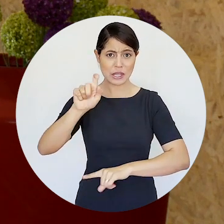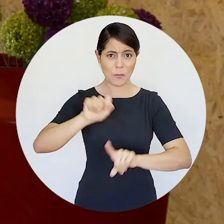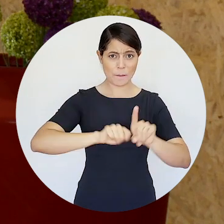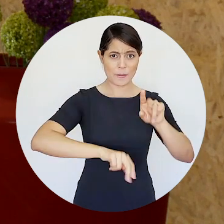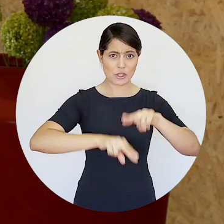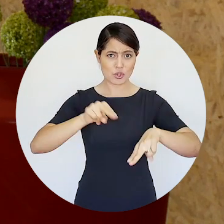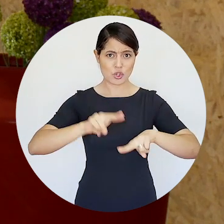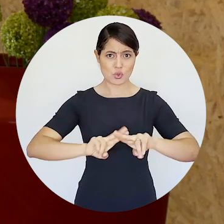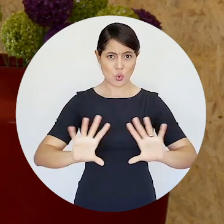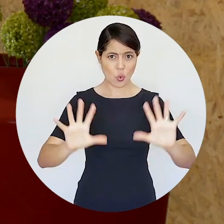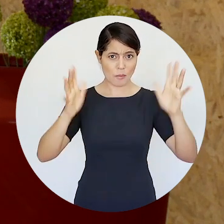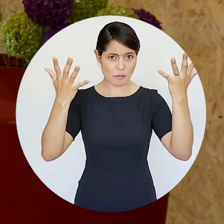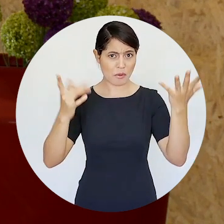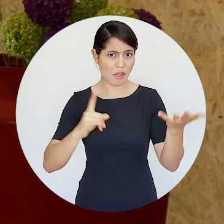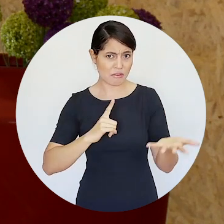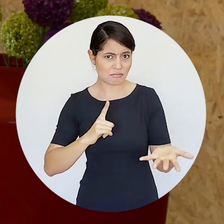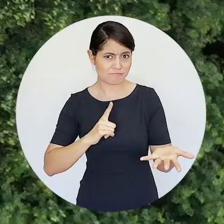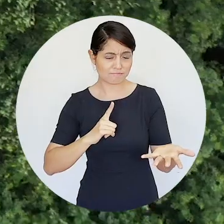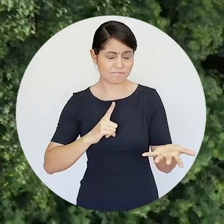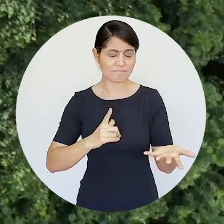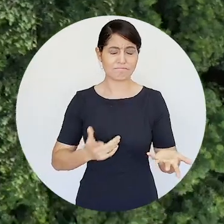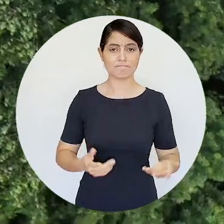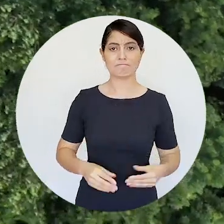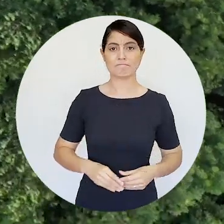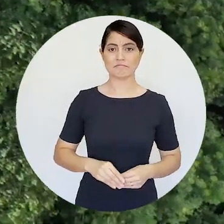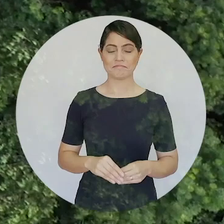será que temos o que comemorar?